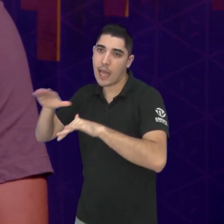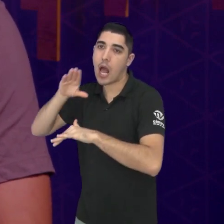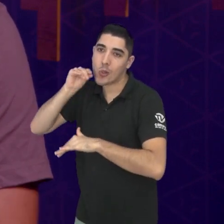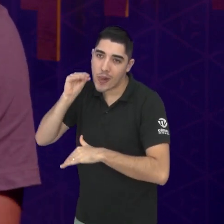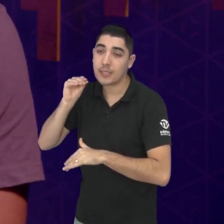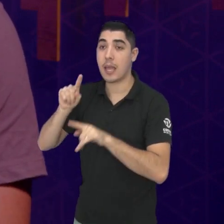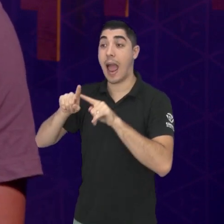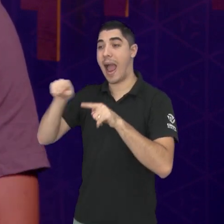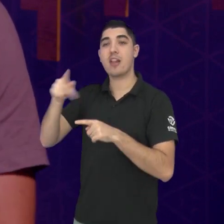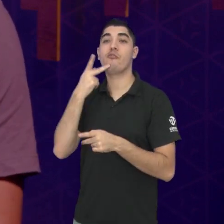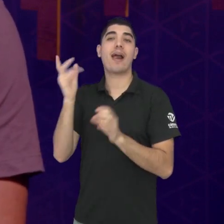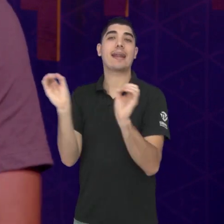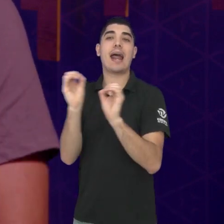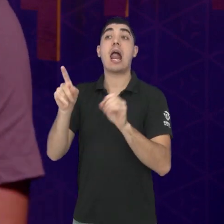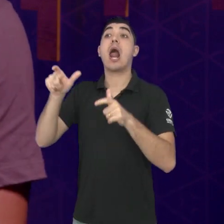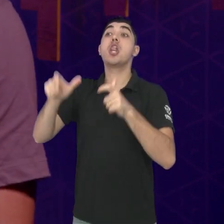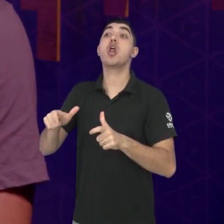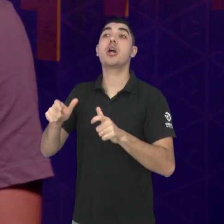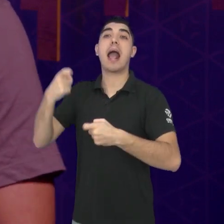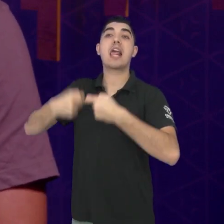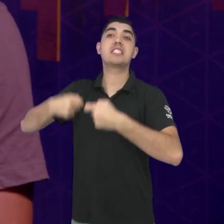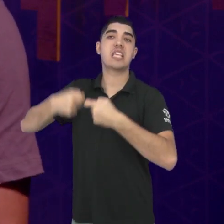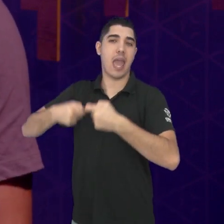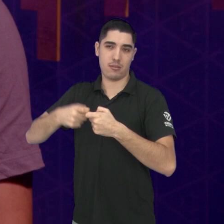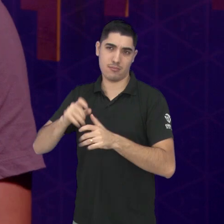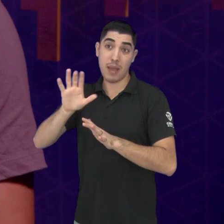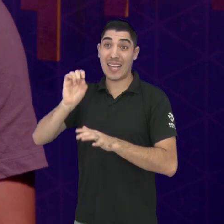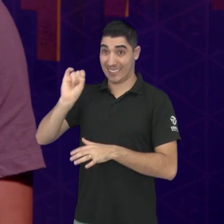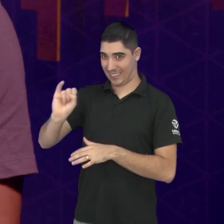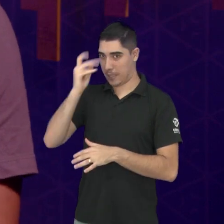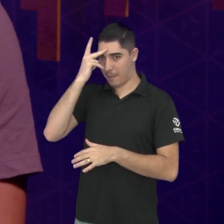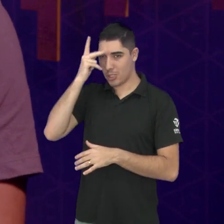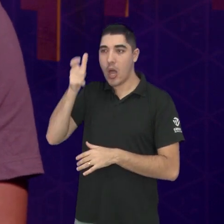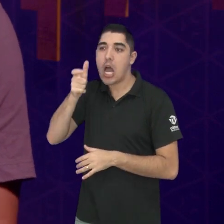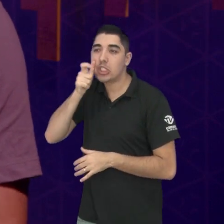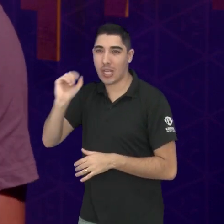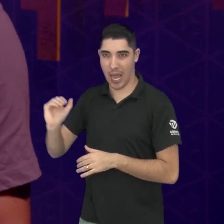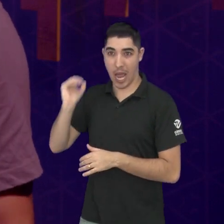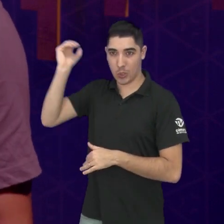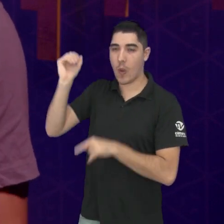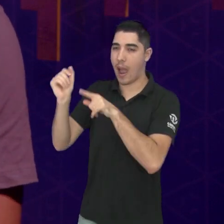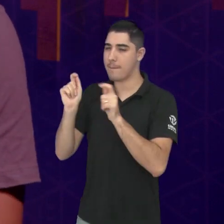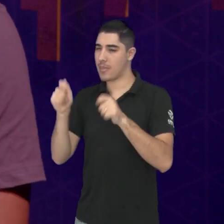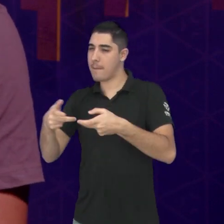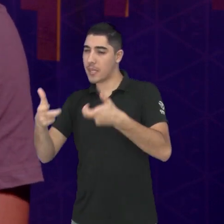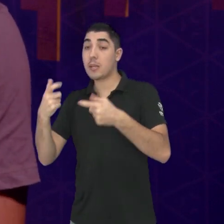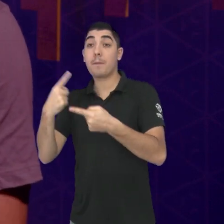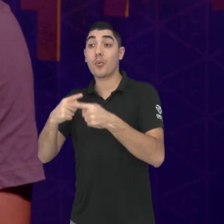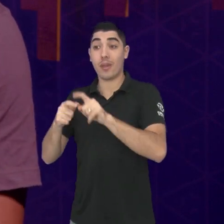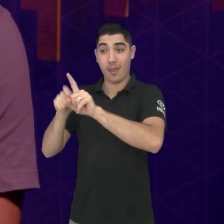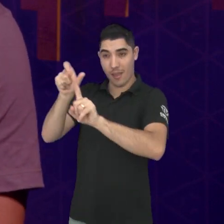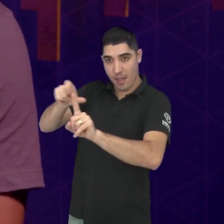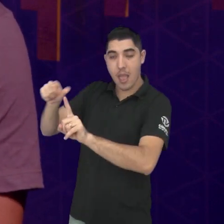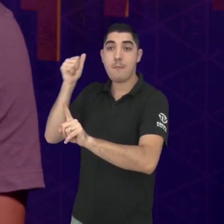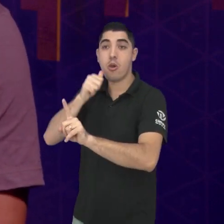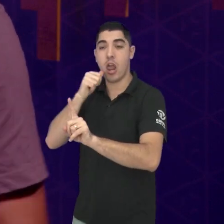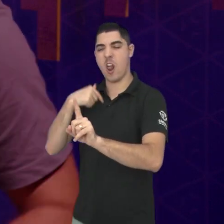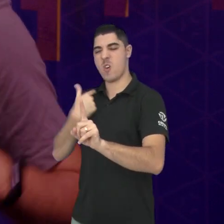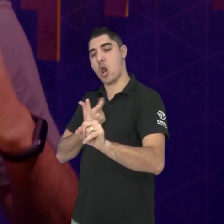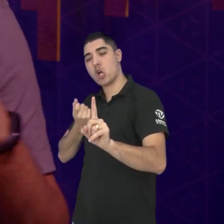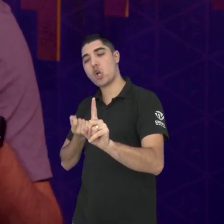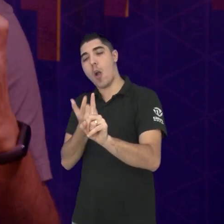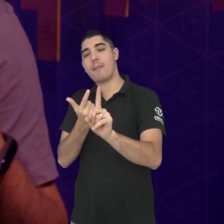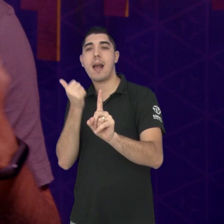isso abertamente, mas quem é adulto consegue perceber, porque lá as meninas, elas são compradas e comercializadas entre